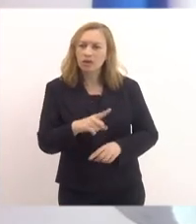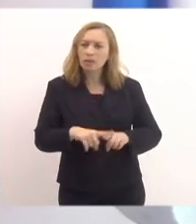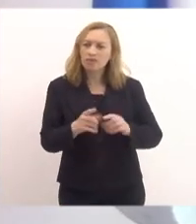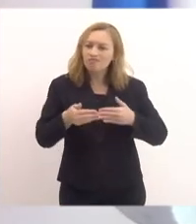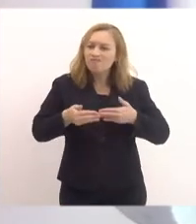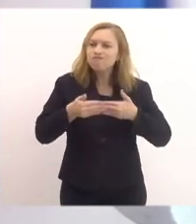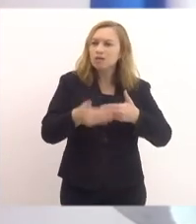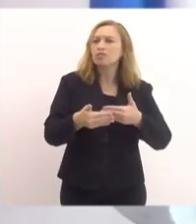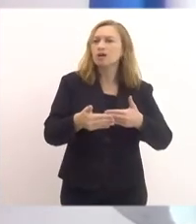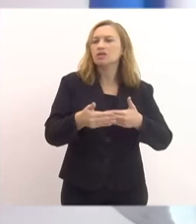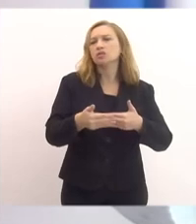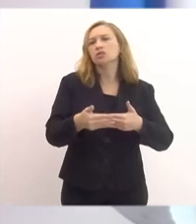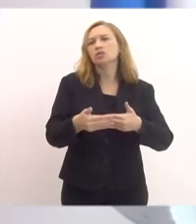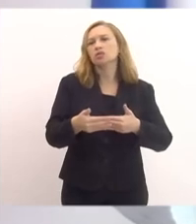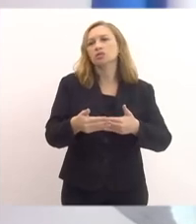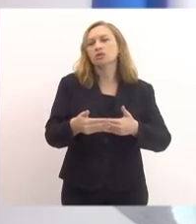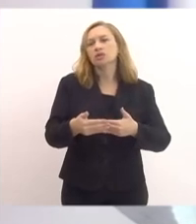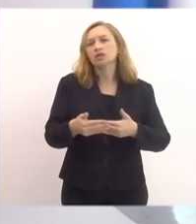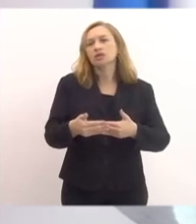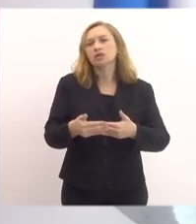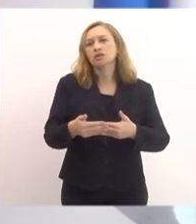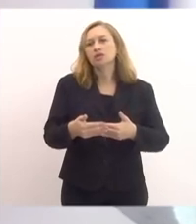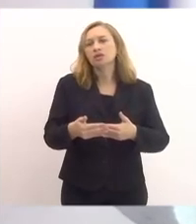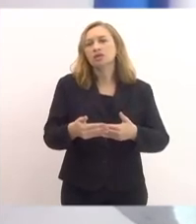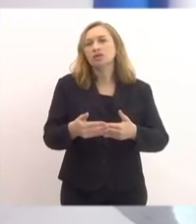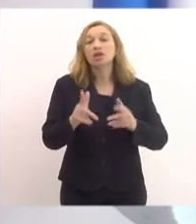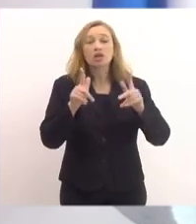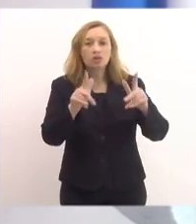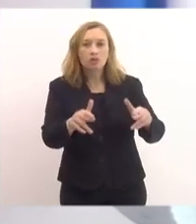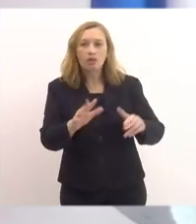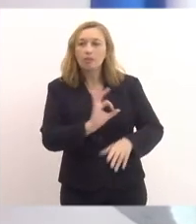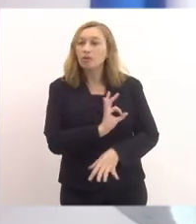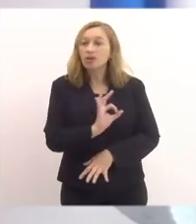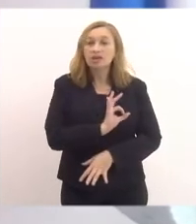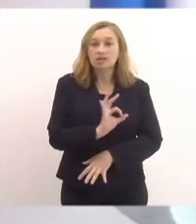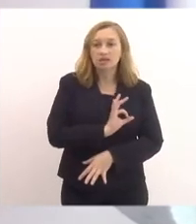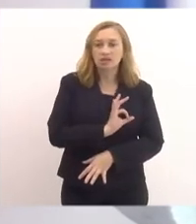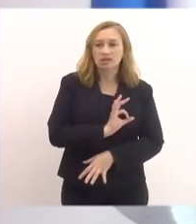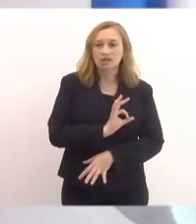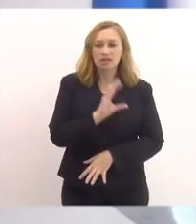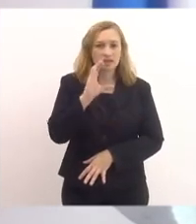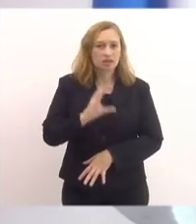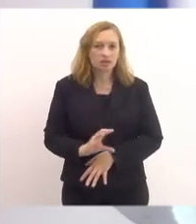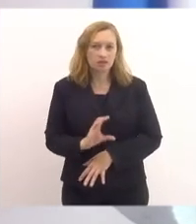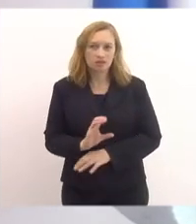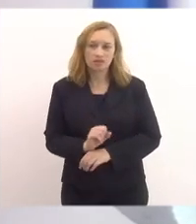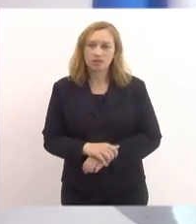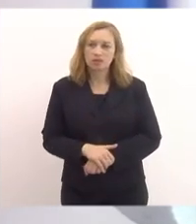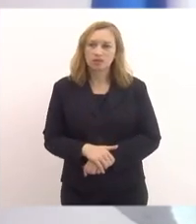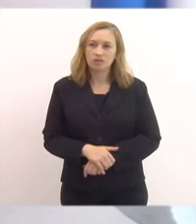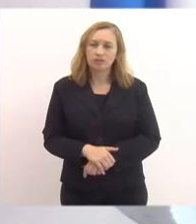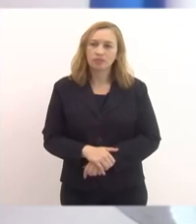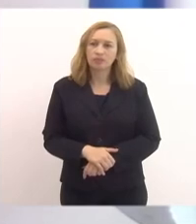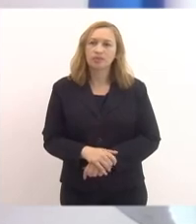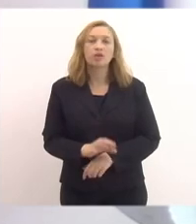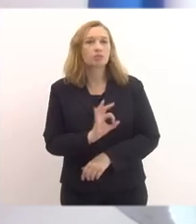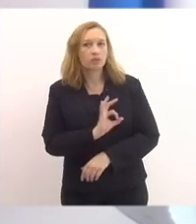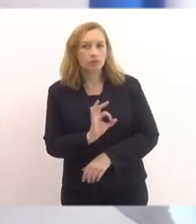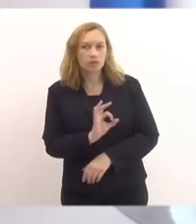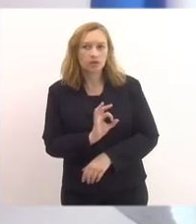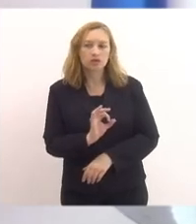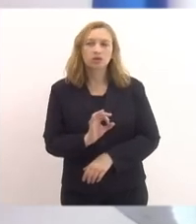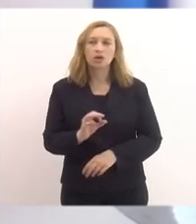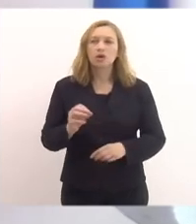passo para a gente servir, como a Polícia Civil, para a gente, no caso da Polícia Civil, lá dos pilotos